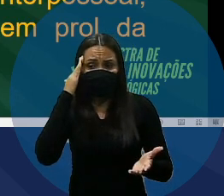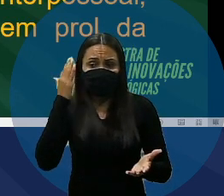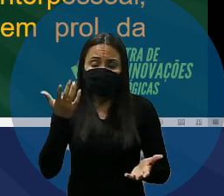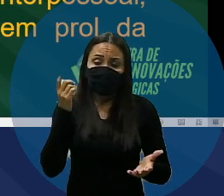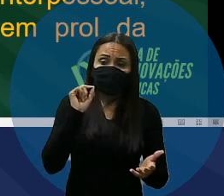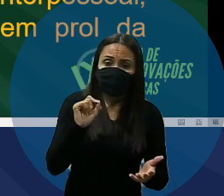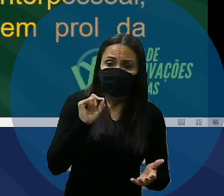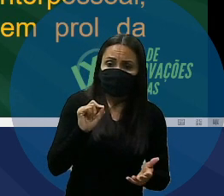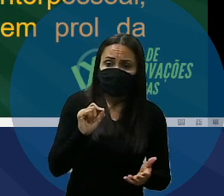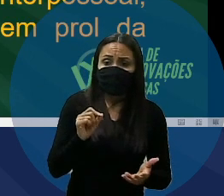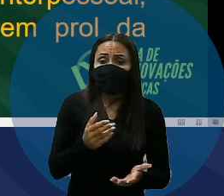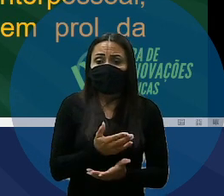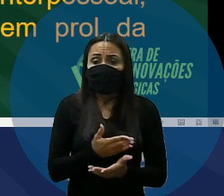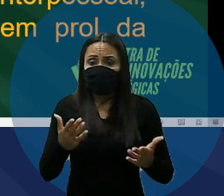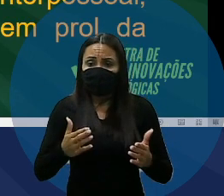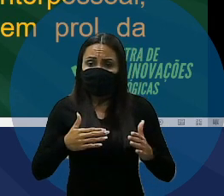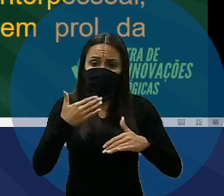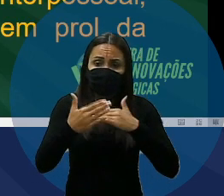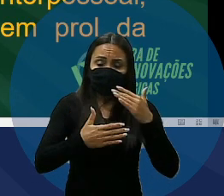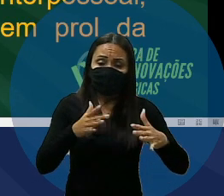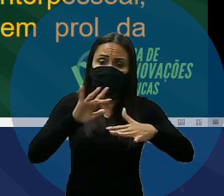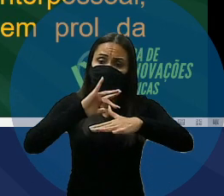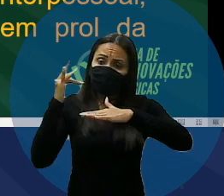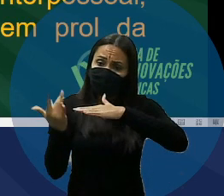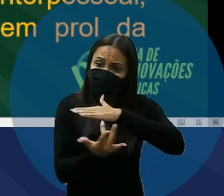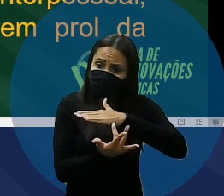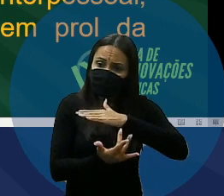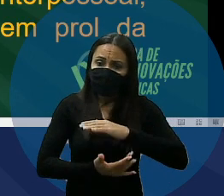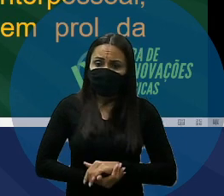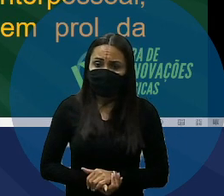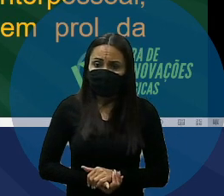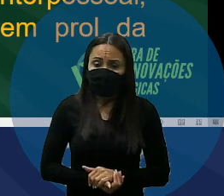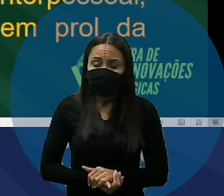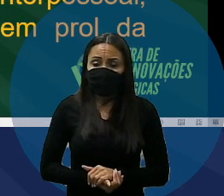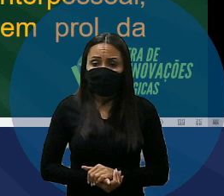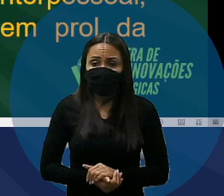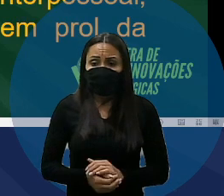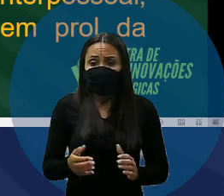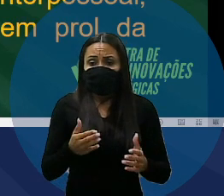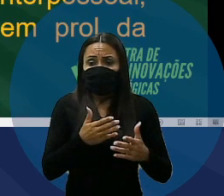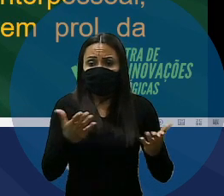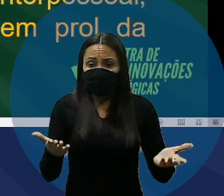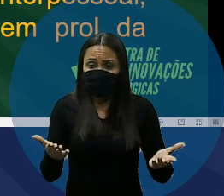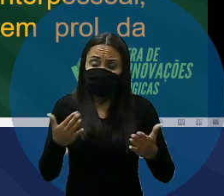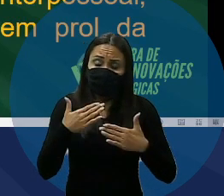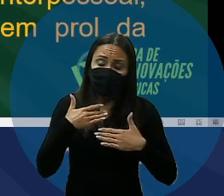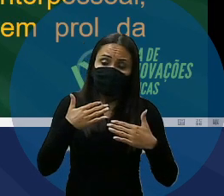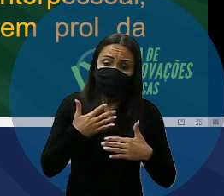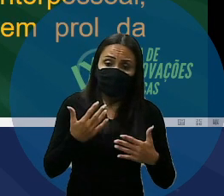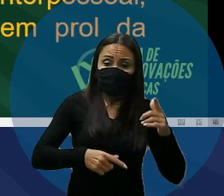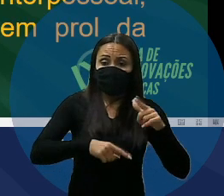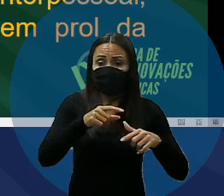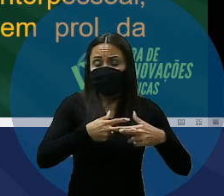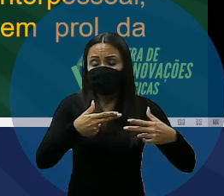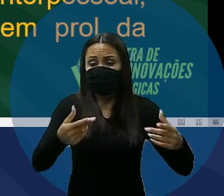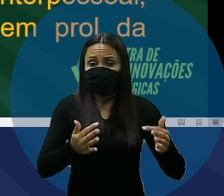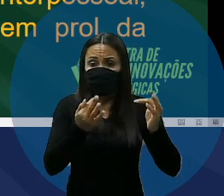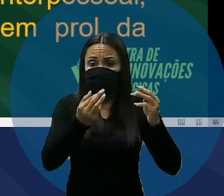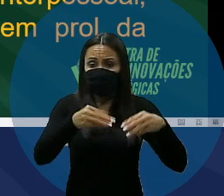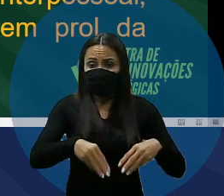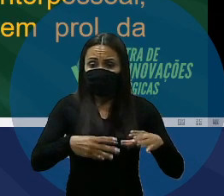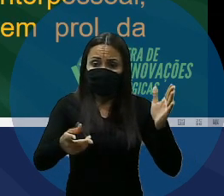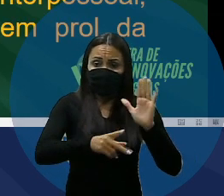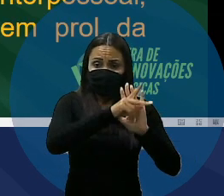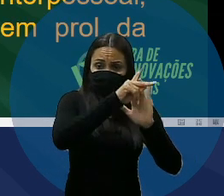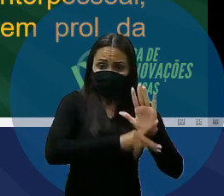responderam que seria através das redes sociais. Daí, o produto final desse projeto foi um livro digital,